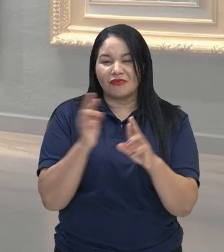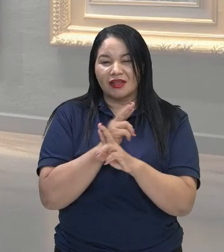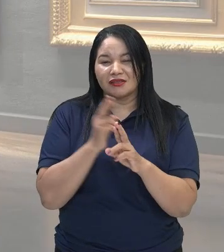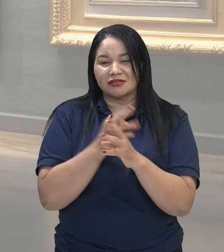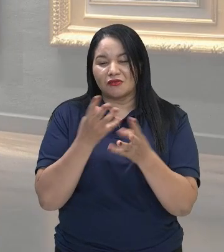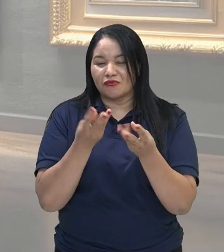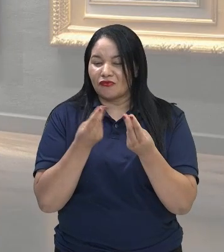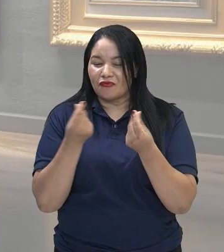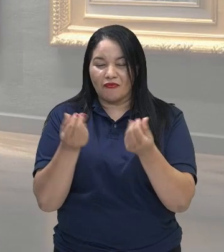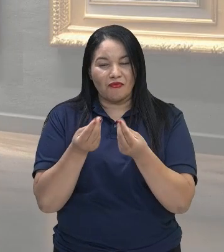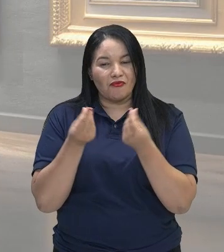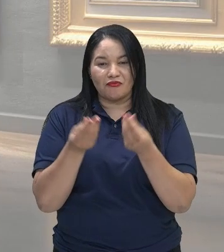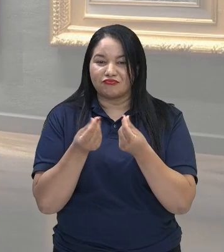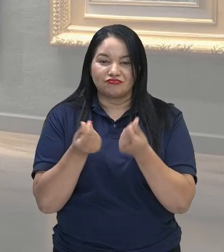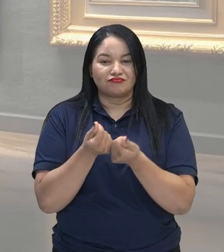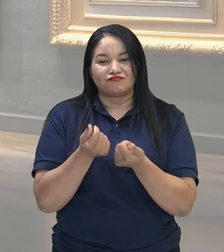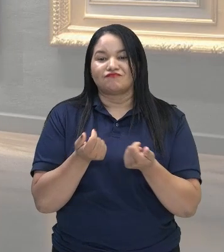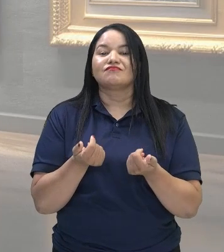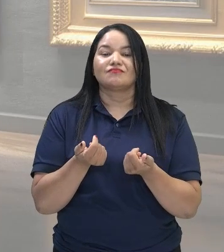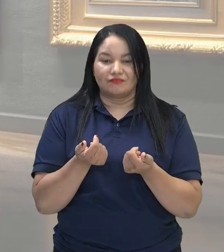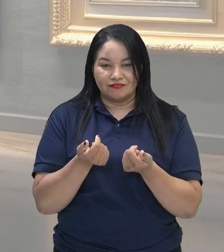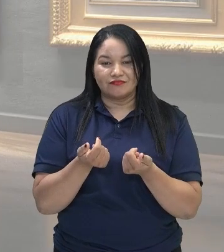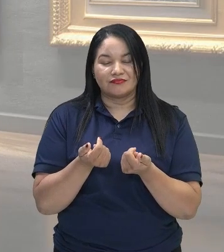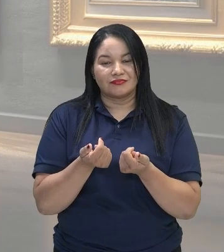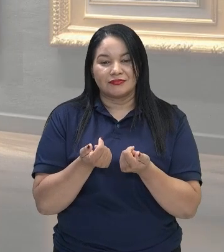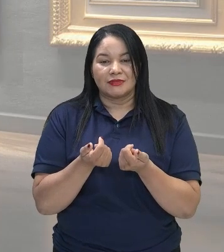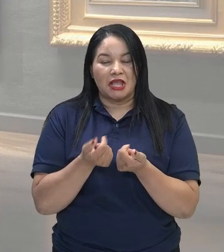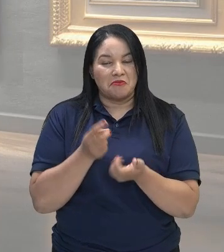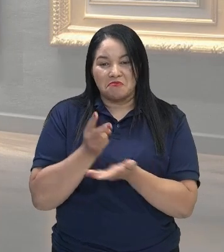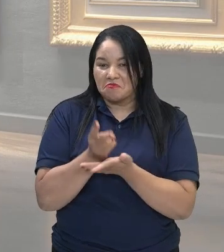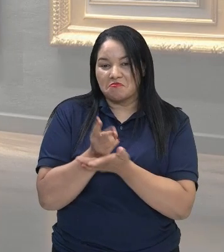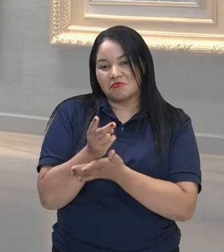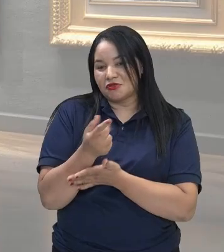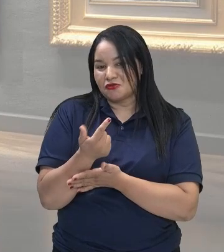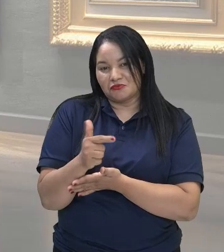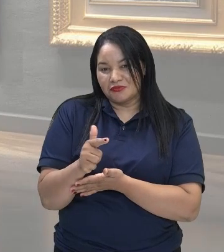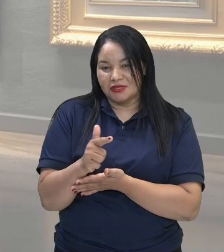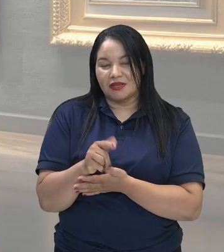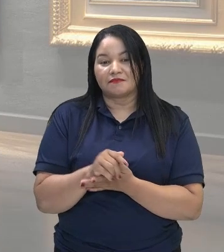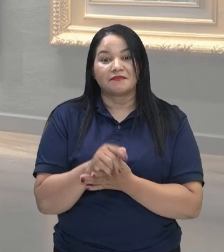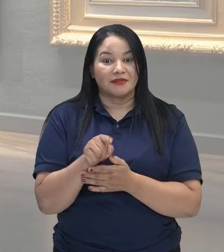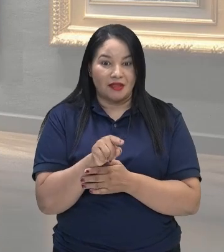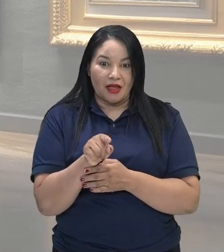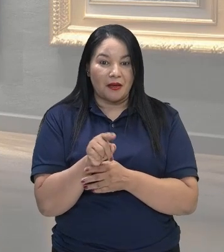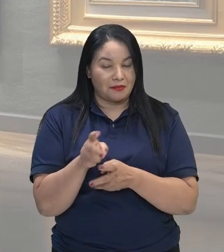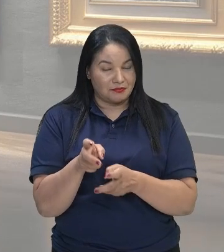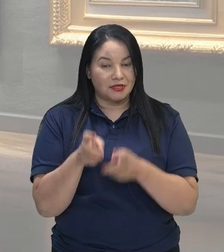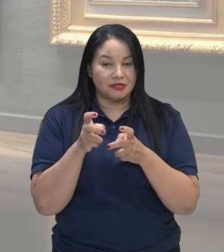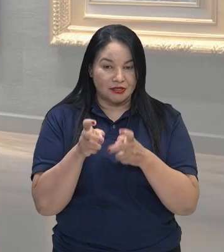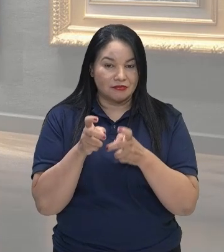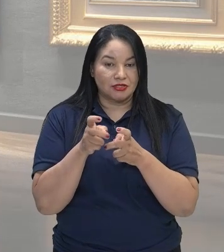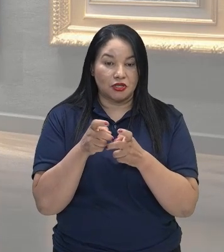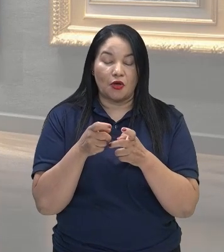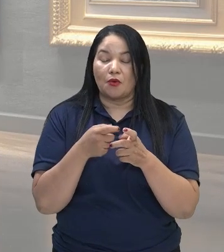por nossos dedos, não são duradouras. Esta é uma percepção do autor polonês,